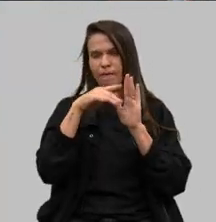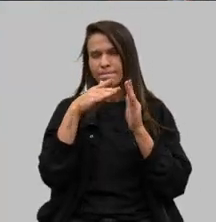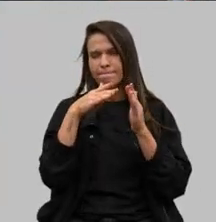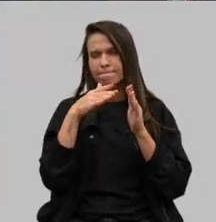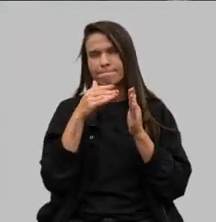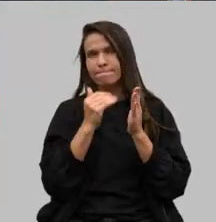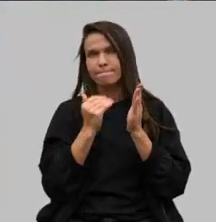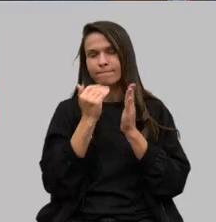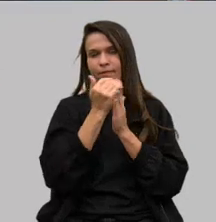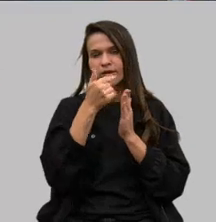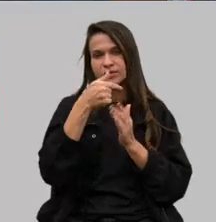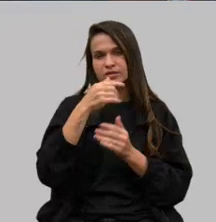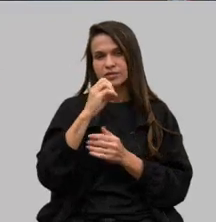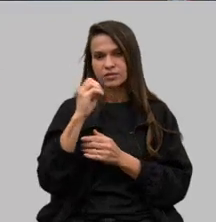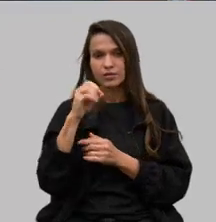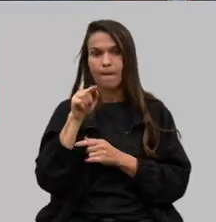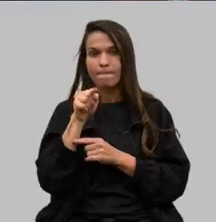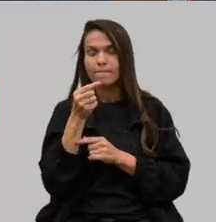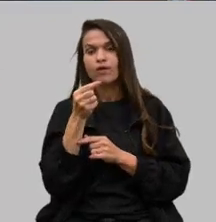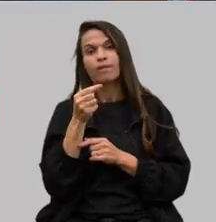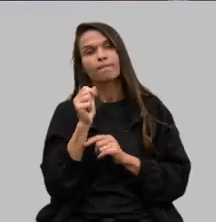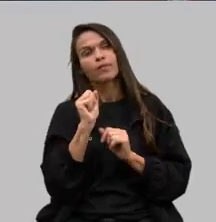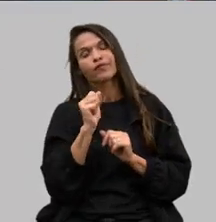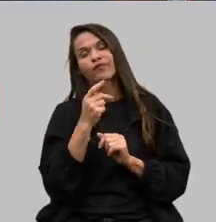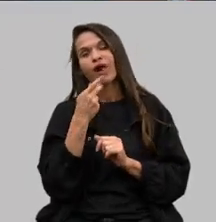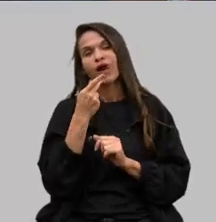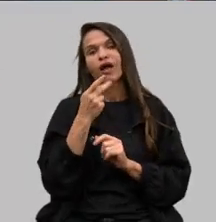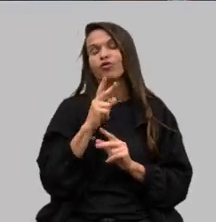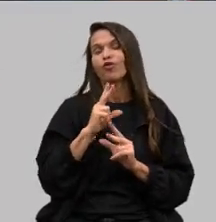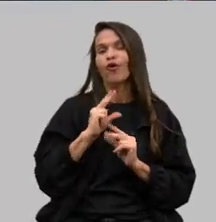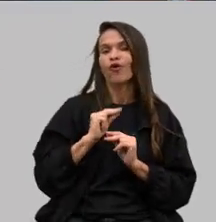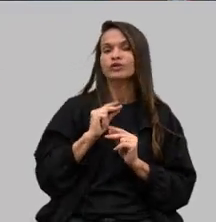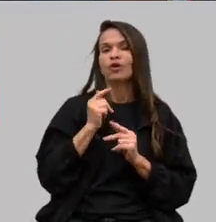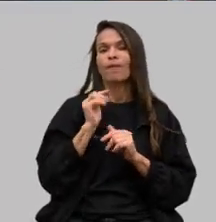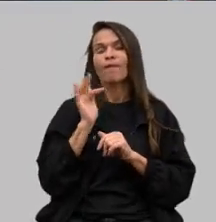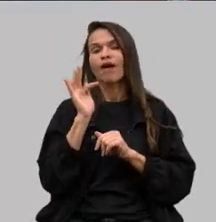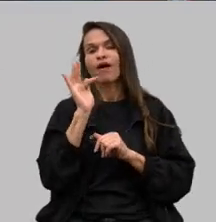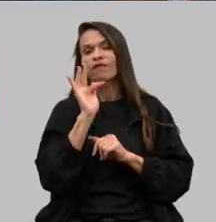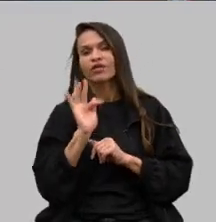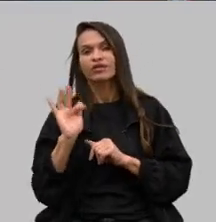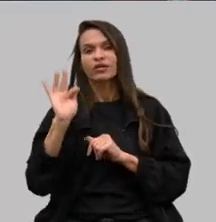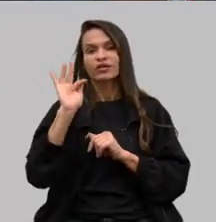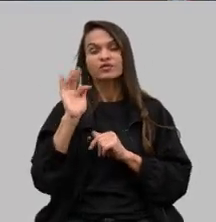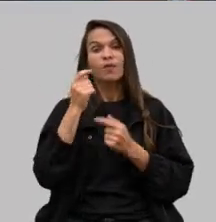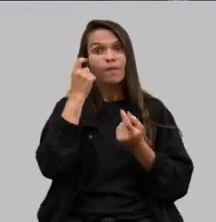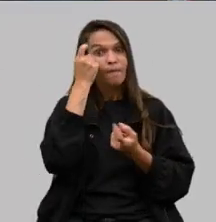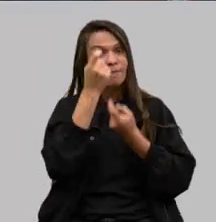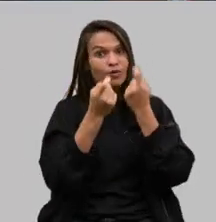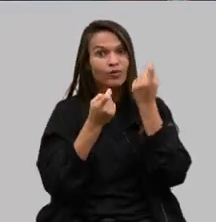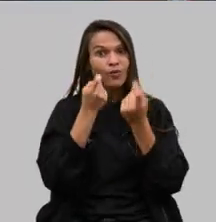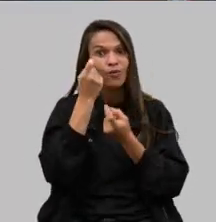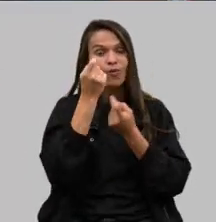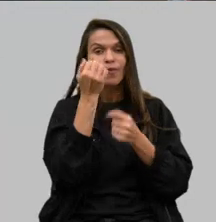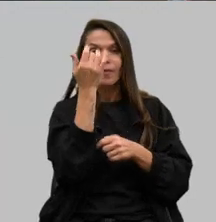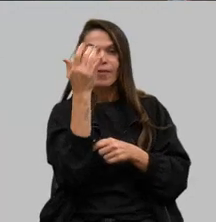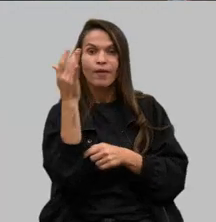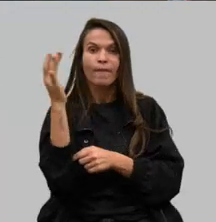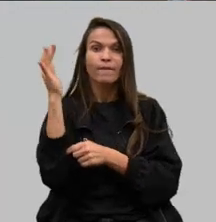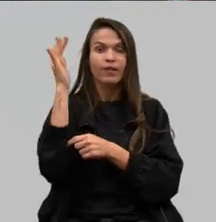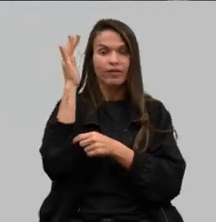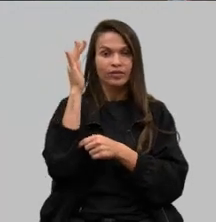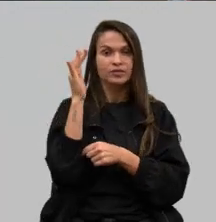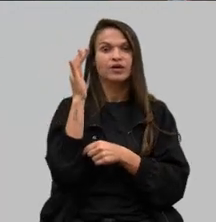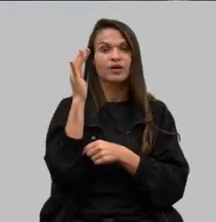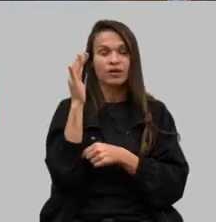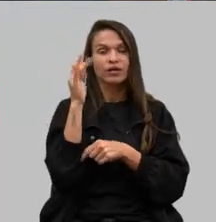700.000 a gente pode dizer Nossa como a como a Federação é se preocupa né com o meio ambiente e como